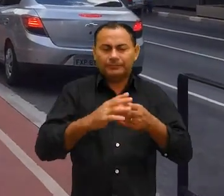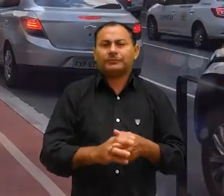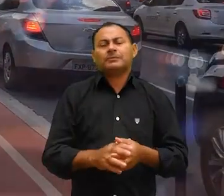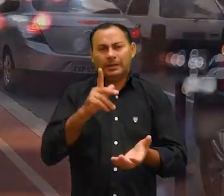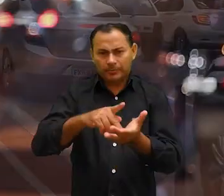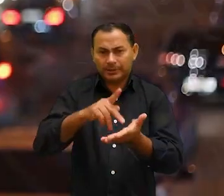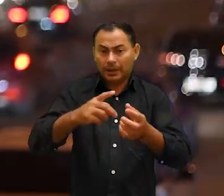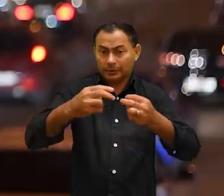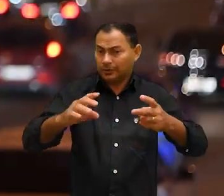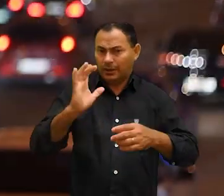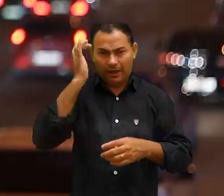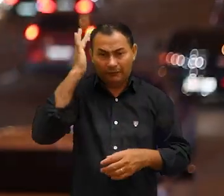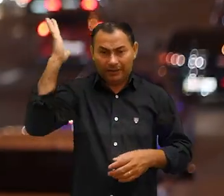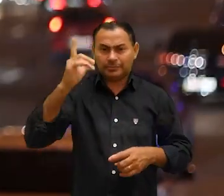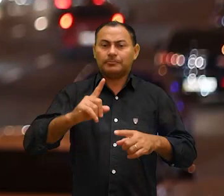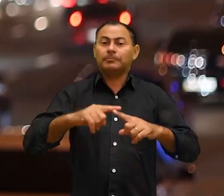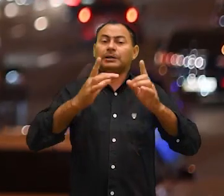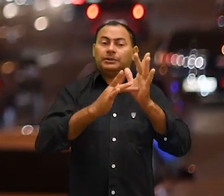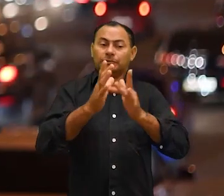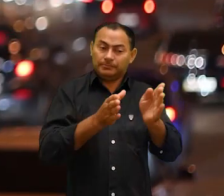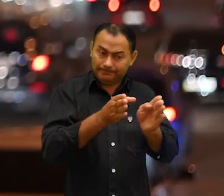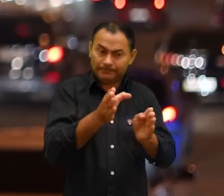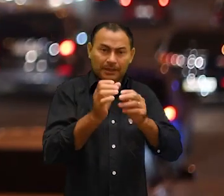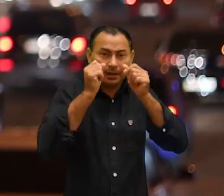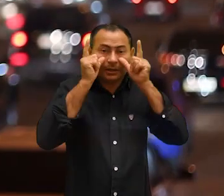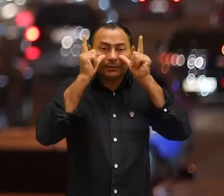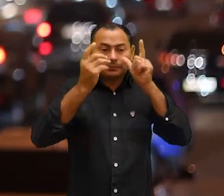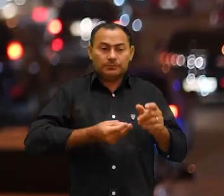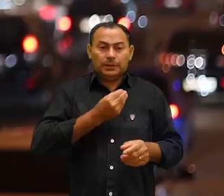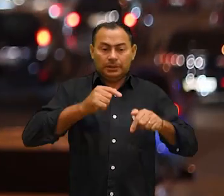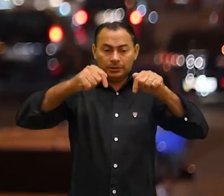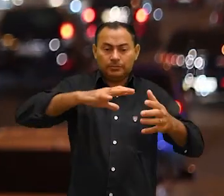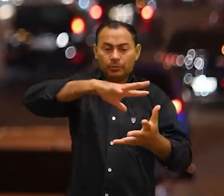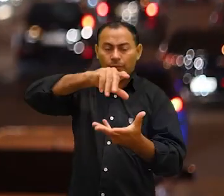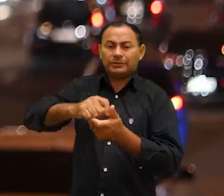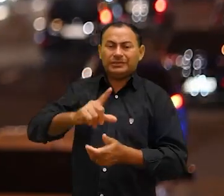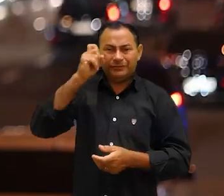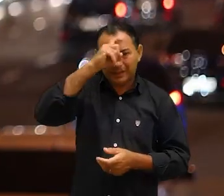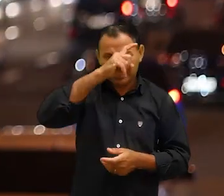nada fáceis, mas Jesus está dizendo: prestem bem atenção, vocês estão vivendo neste mundo cão,